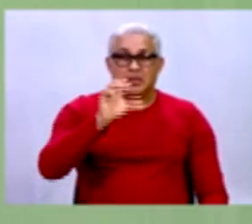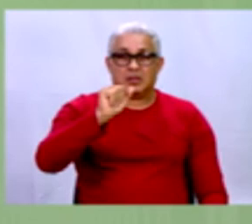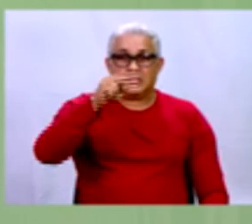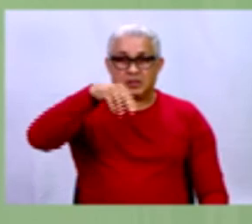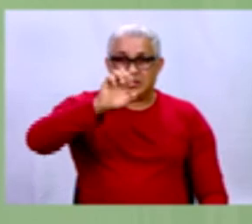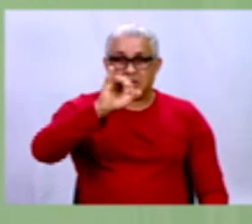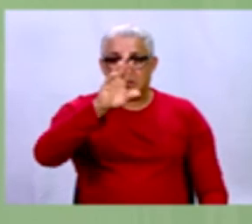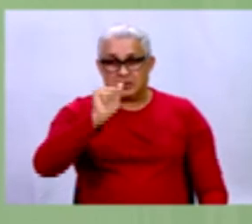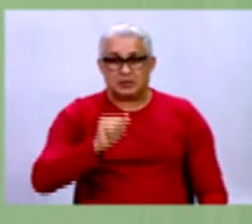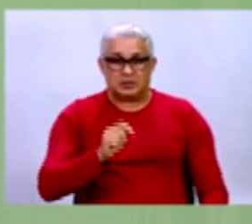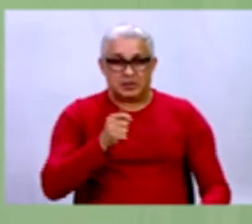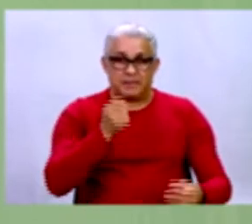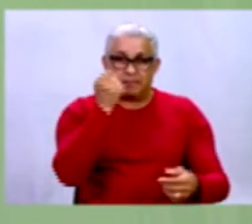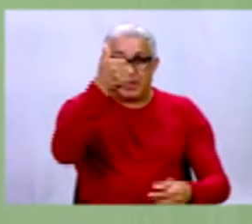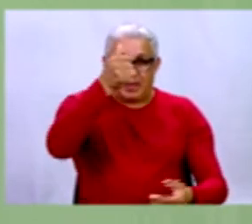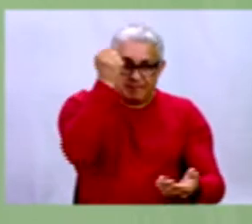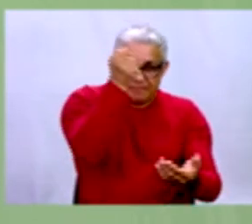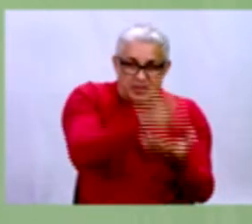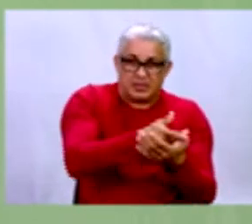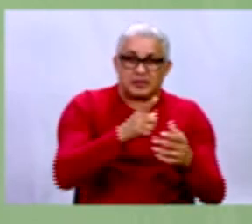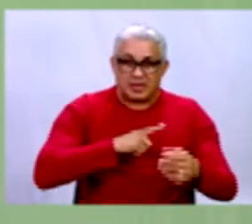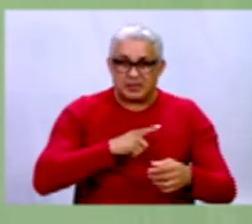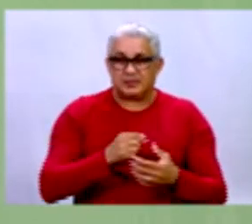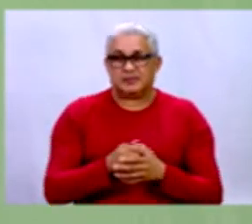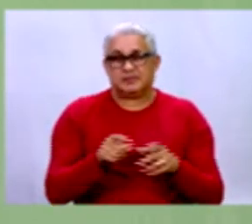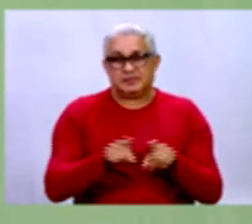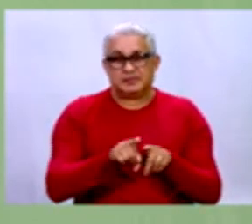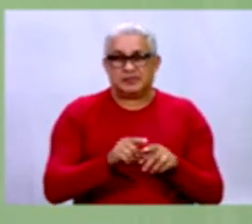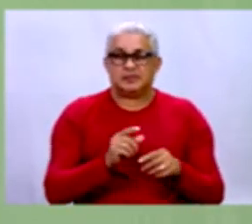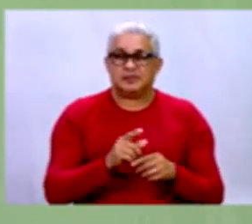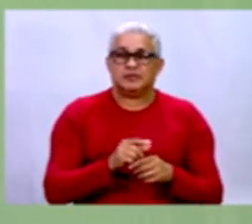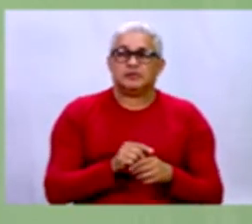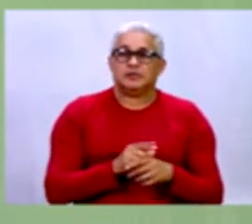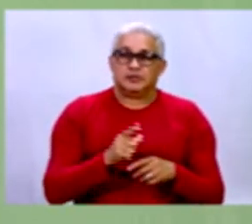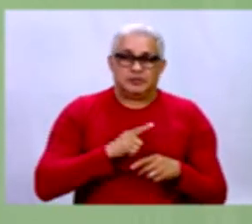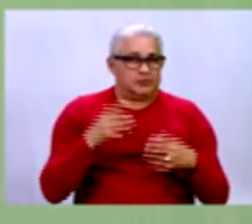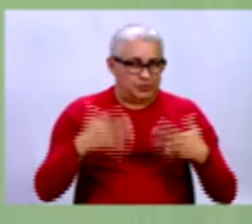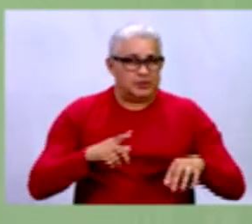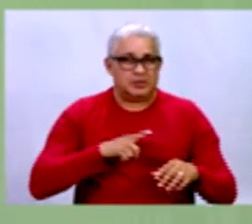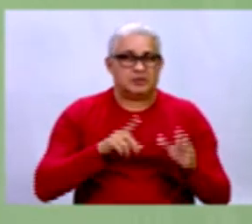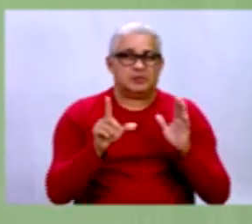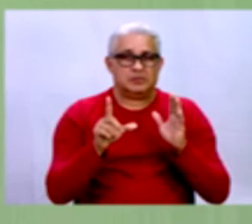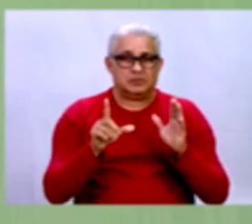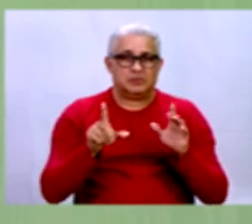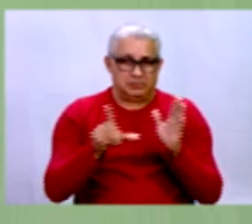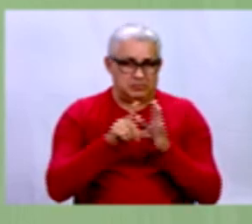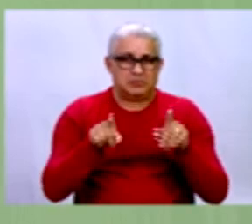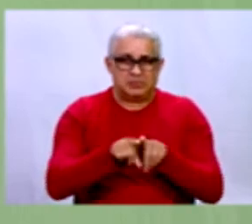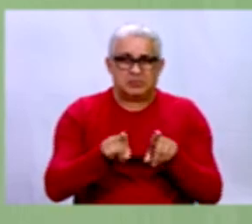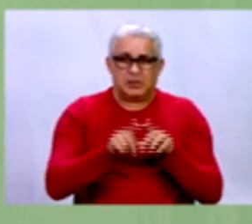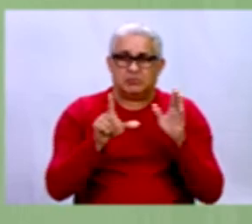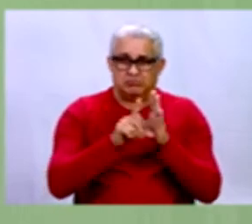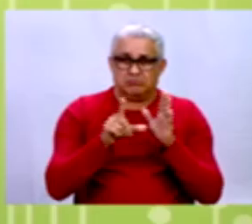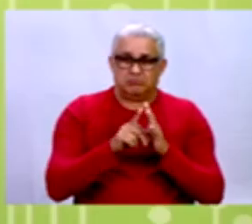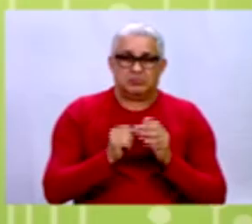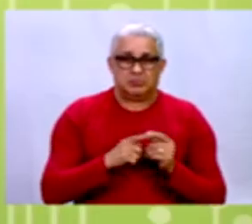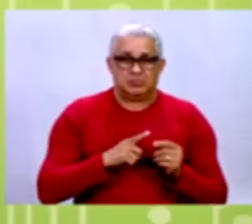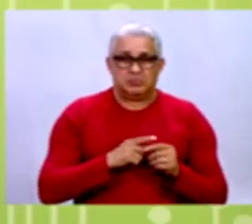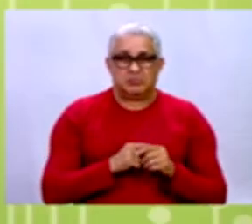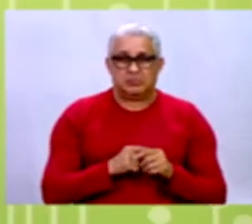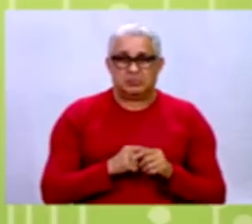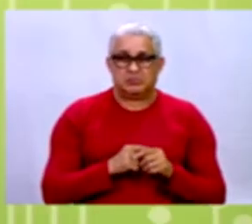para a realização do primeiro pagamento. A gente tem visto bastante isso agora, as lojas, até as próprias lojas